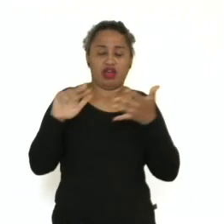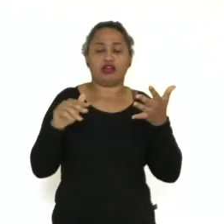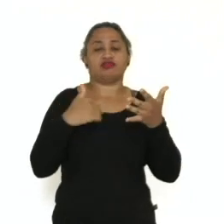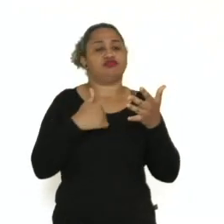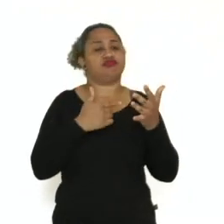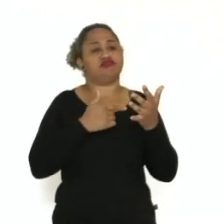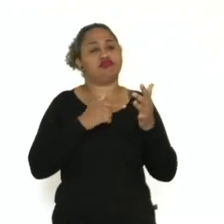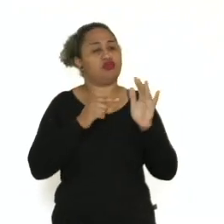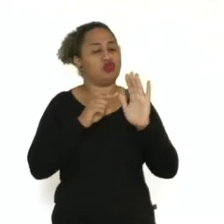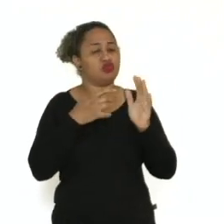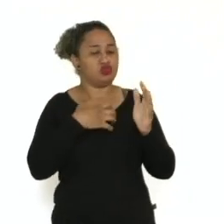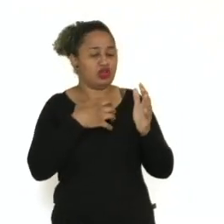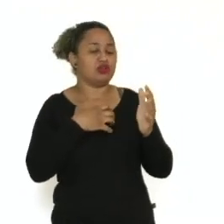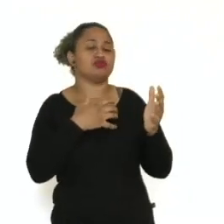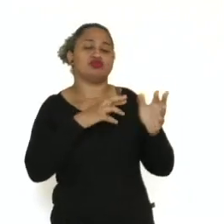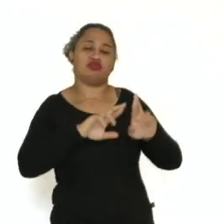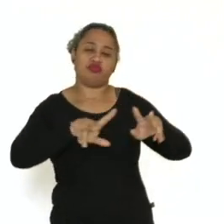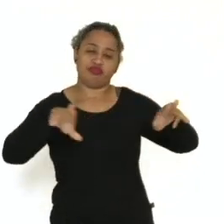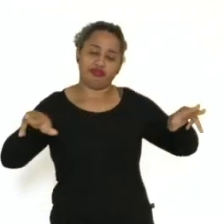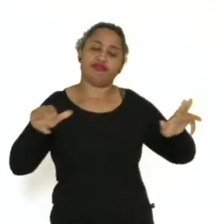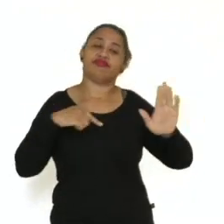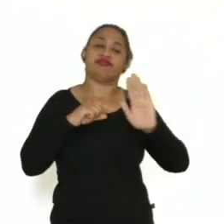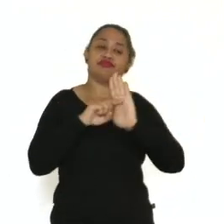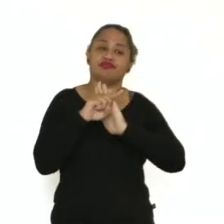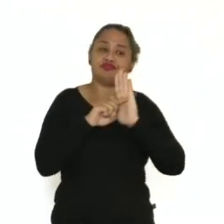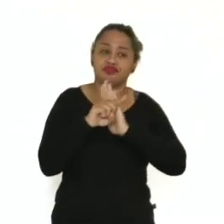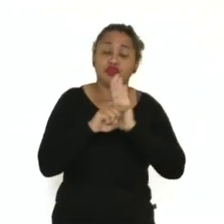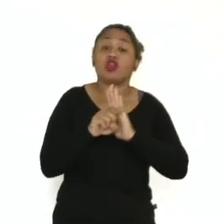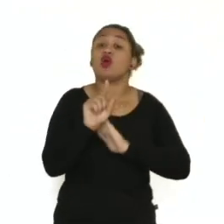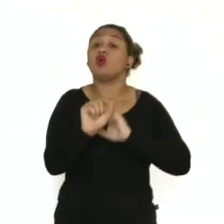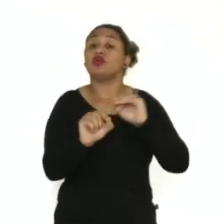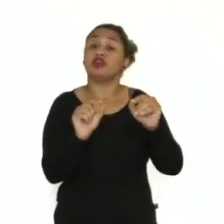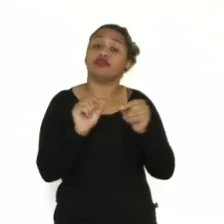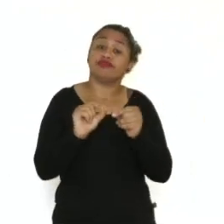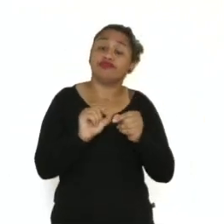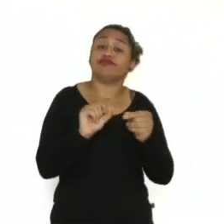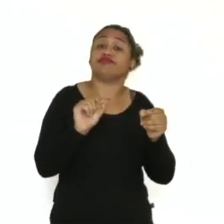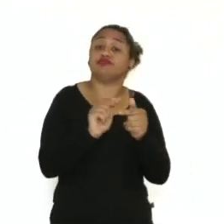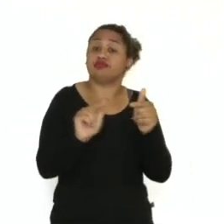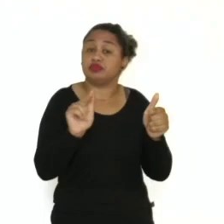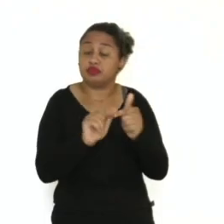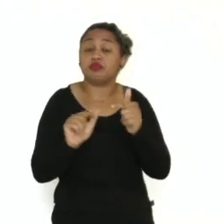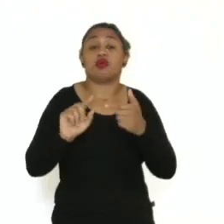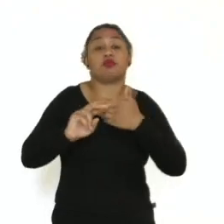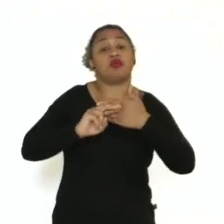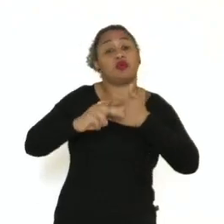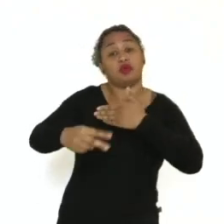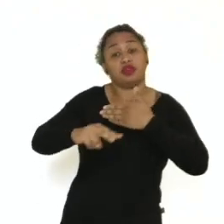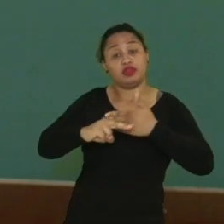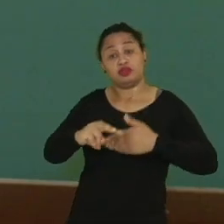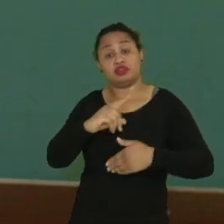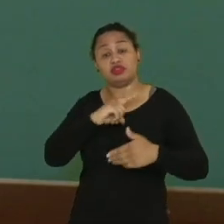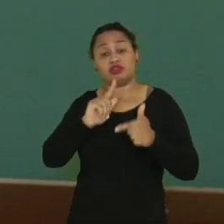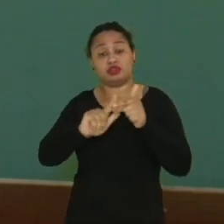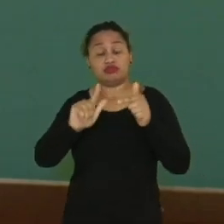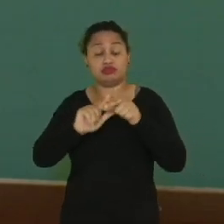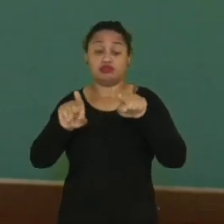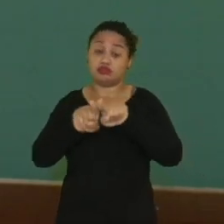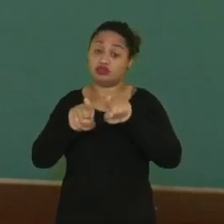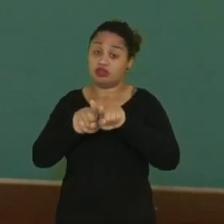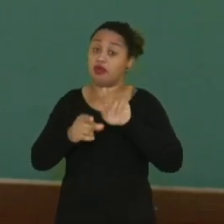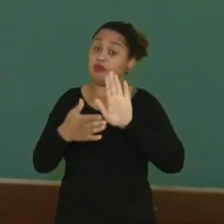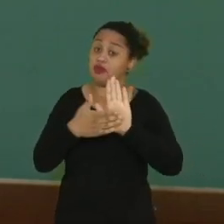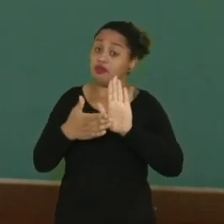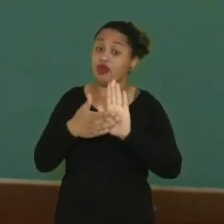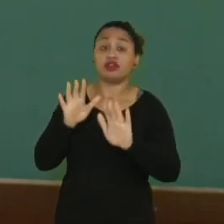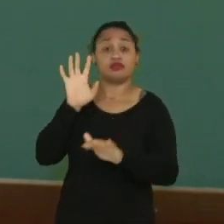vai pesquisar as causas do problema, as consequências do problema e as propostas para a solução do